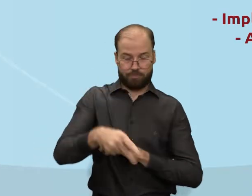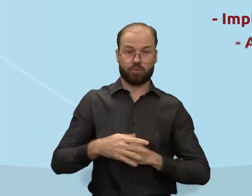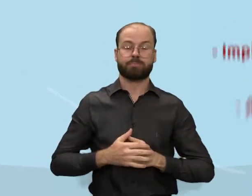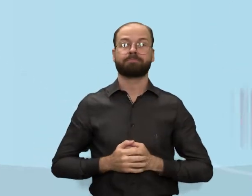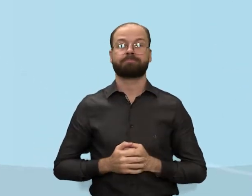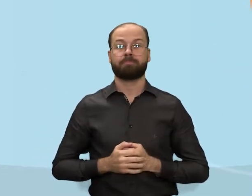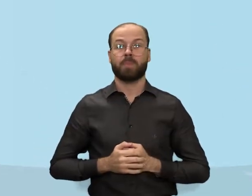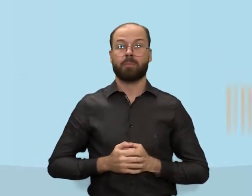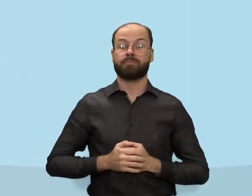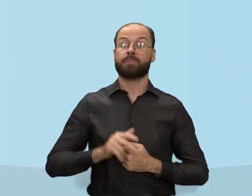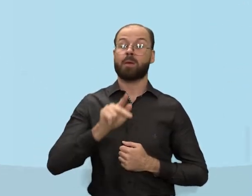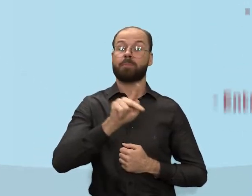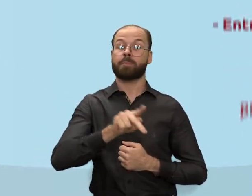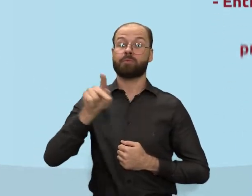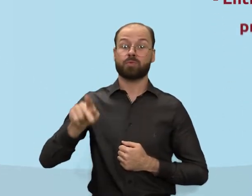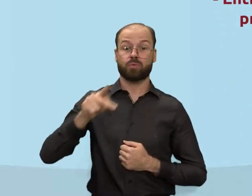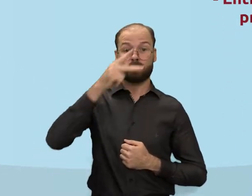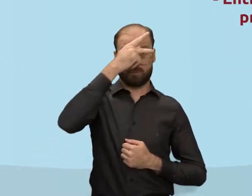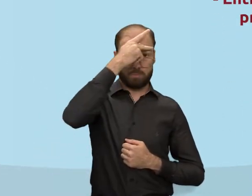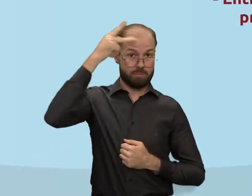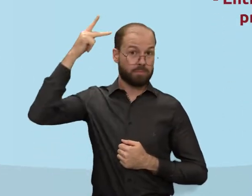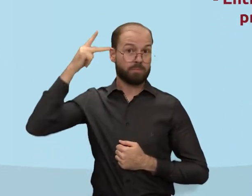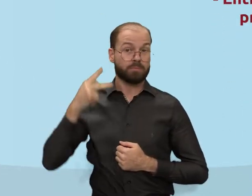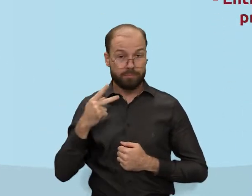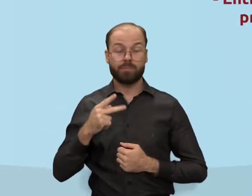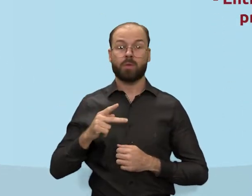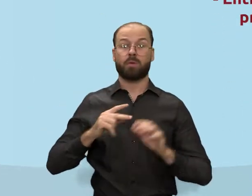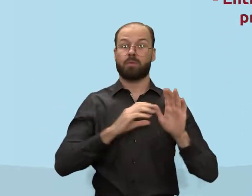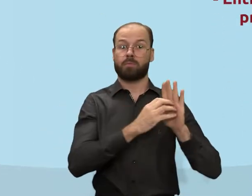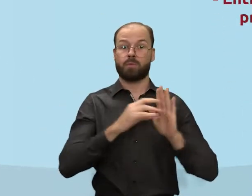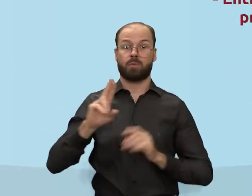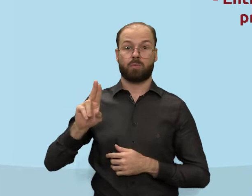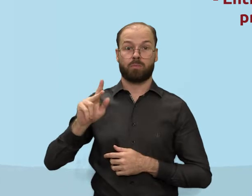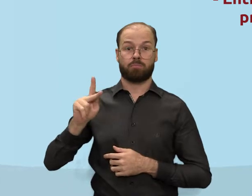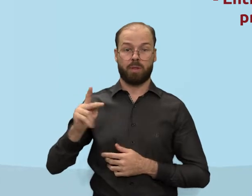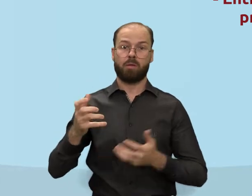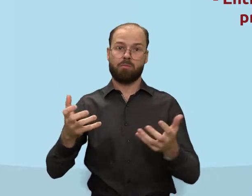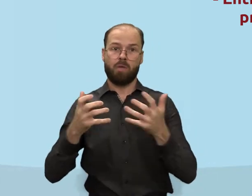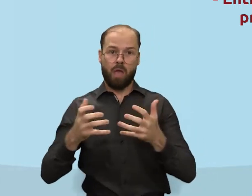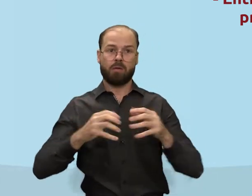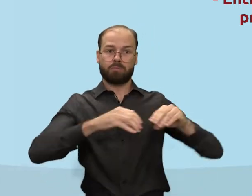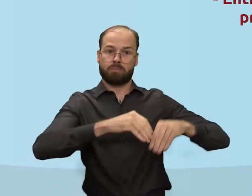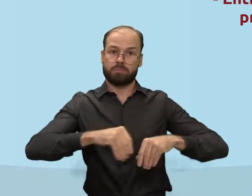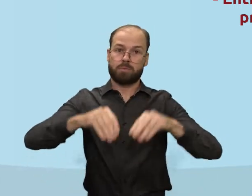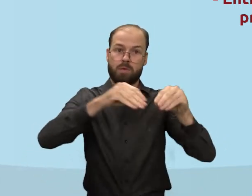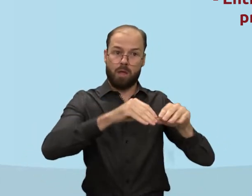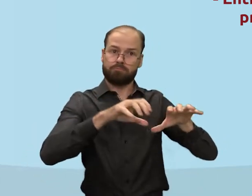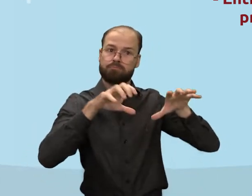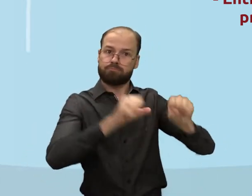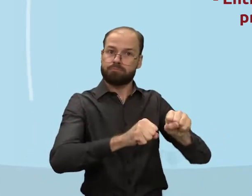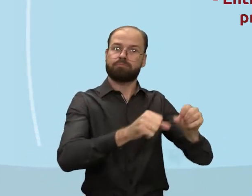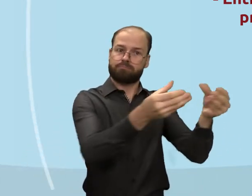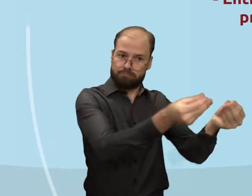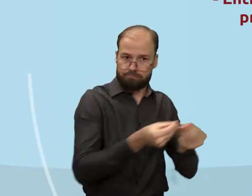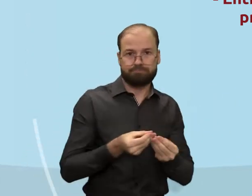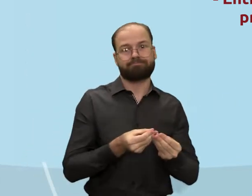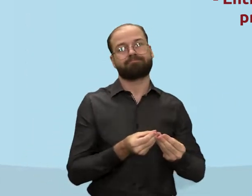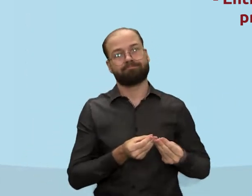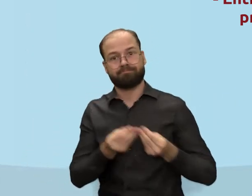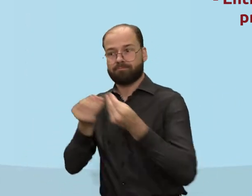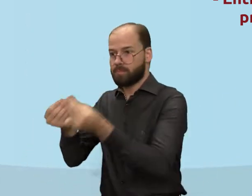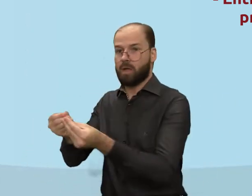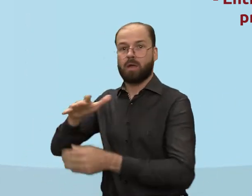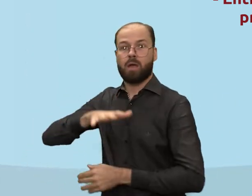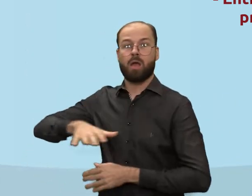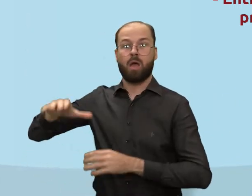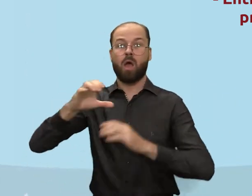regionais. Já o professor Pantaleão, da UP, quer retirar terras das mãos de grileiros e entregar